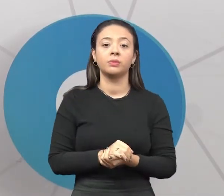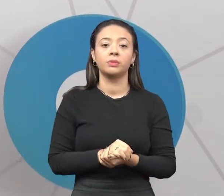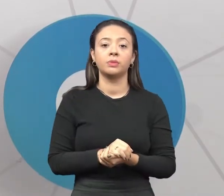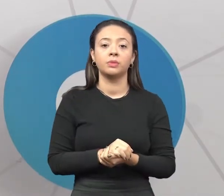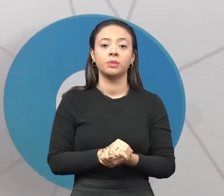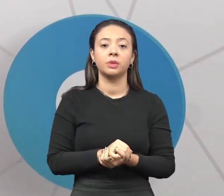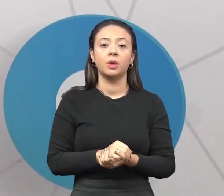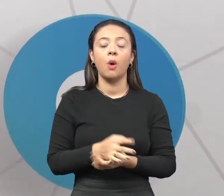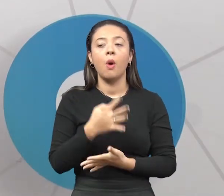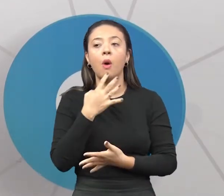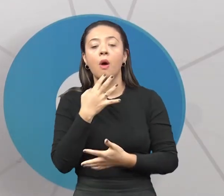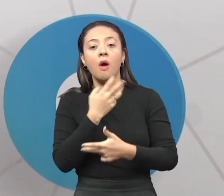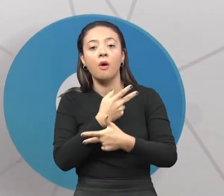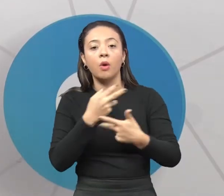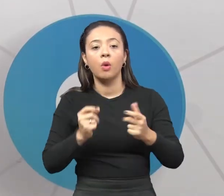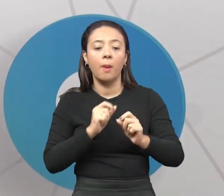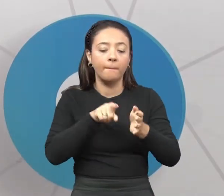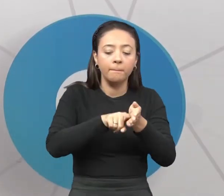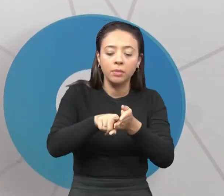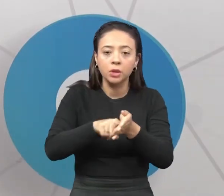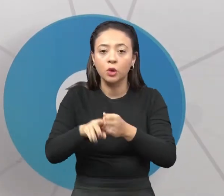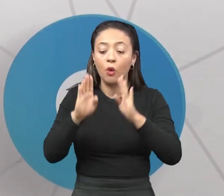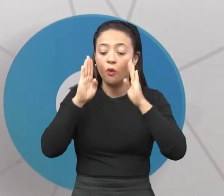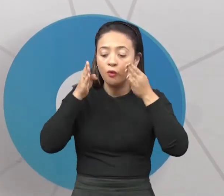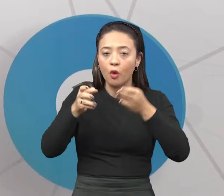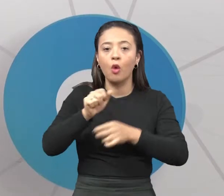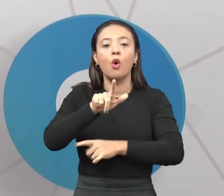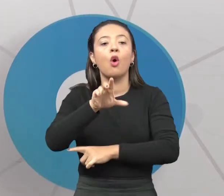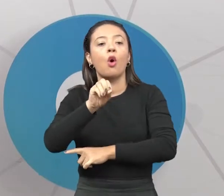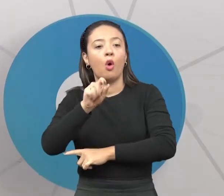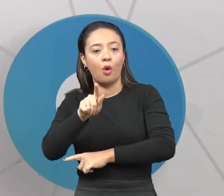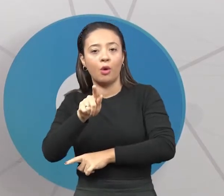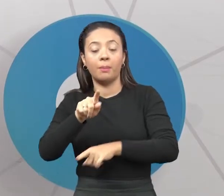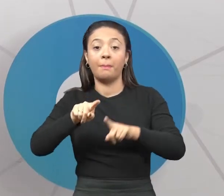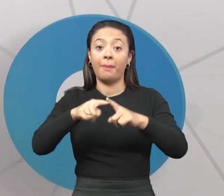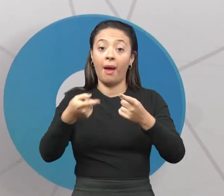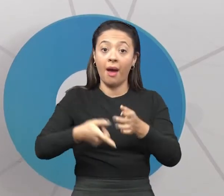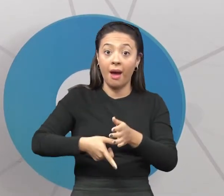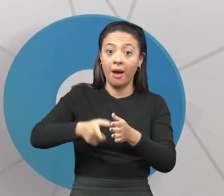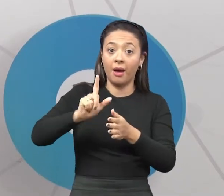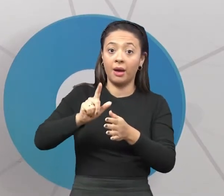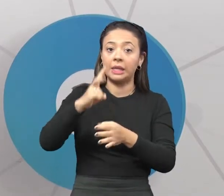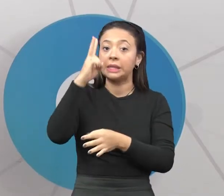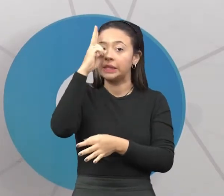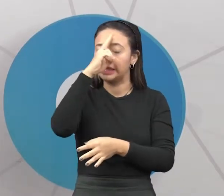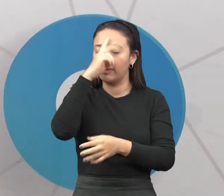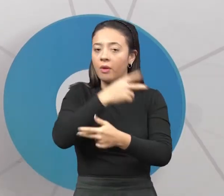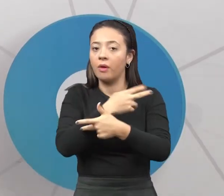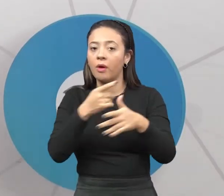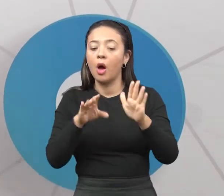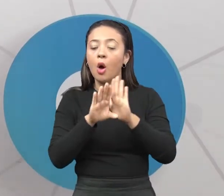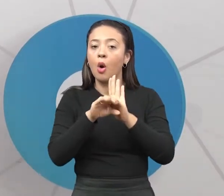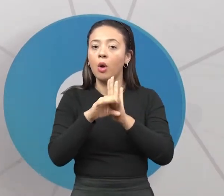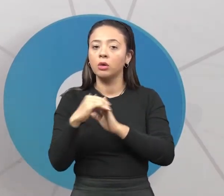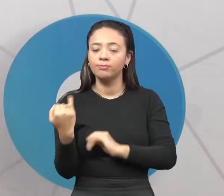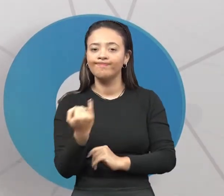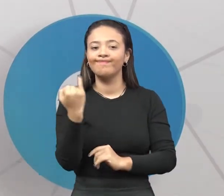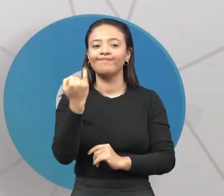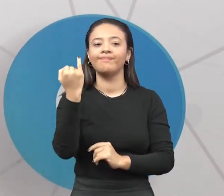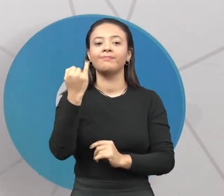trabalhar em um estudo de caso voltado a esse tema. Mas antes disso, vamos relembrar alguns conceitos